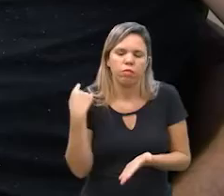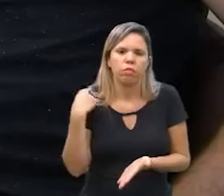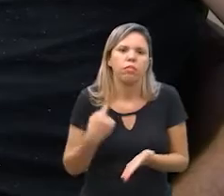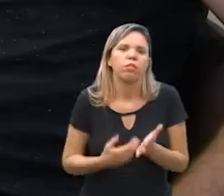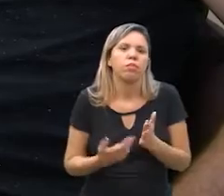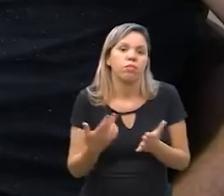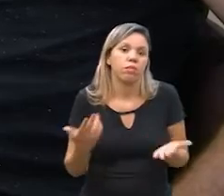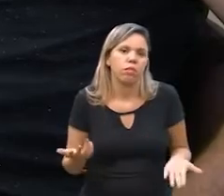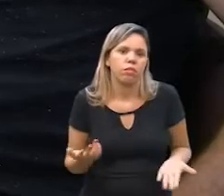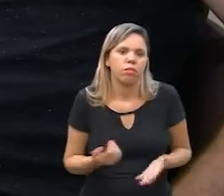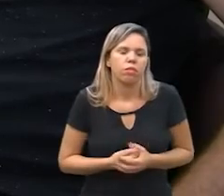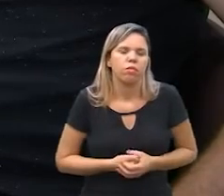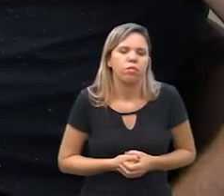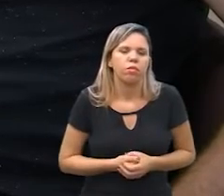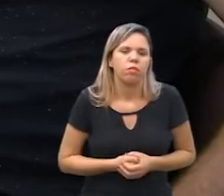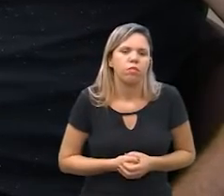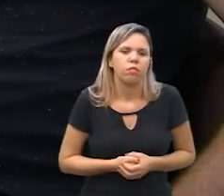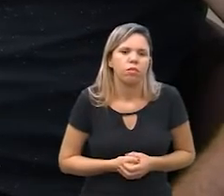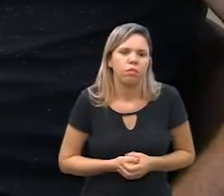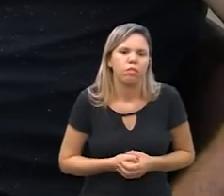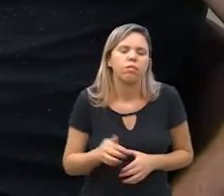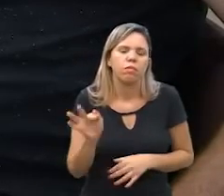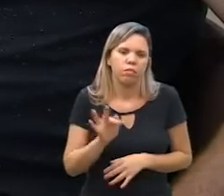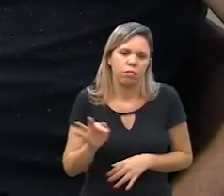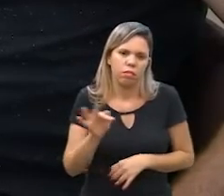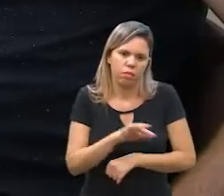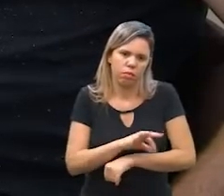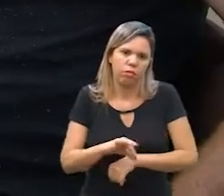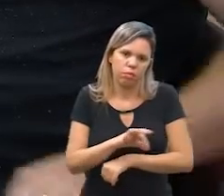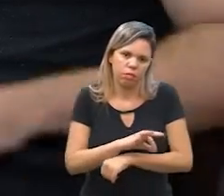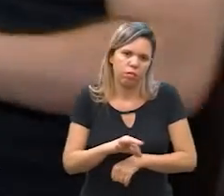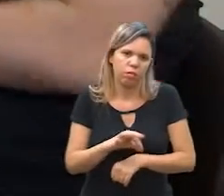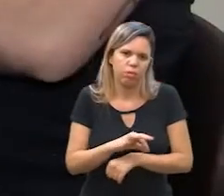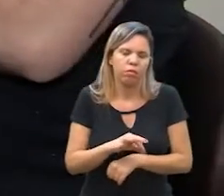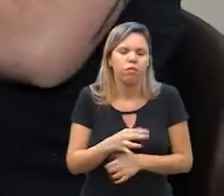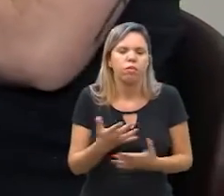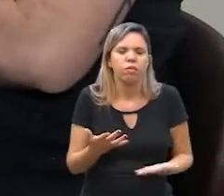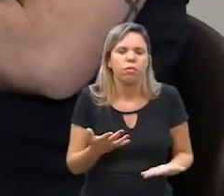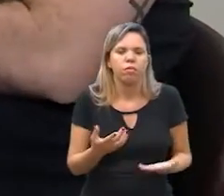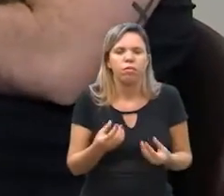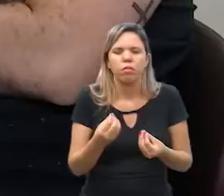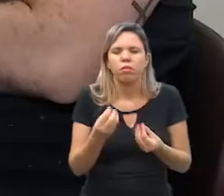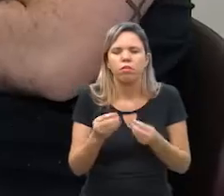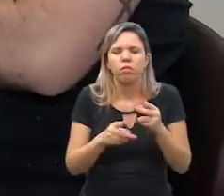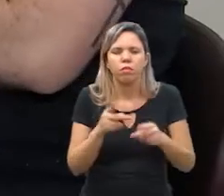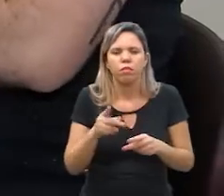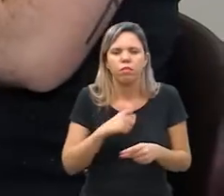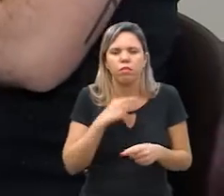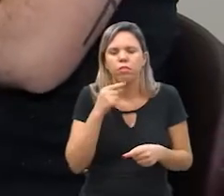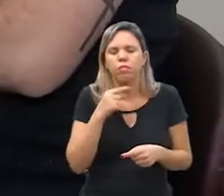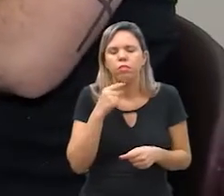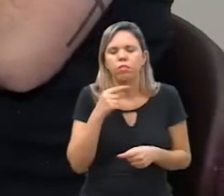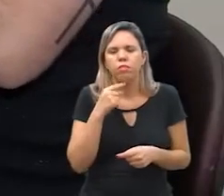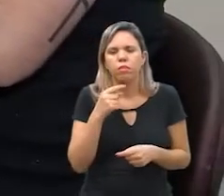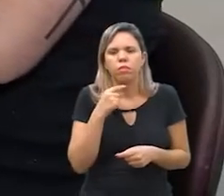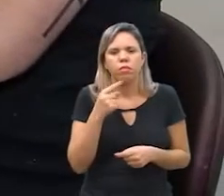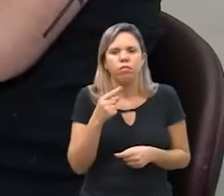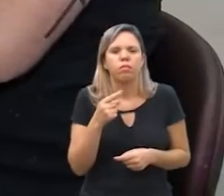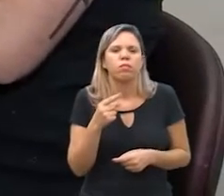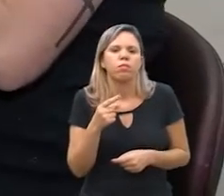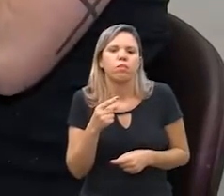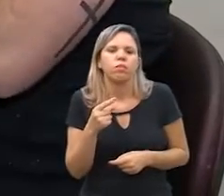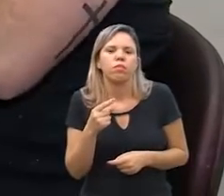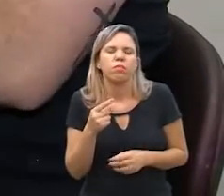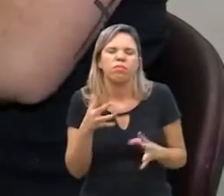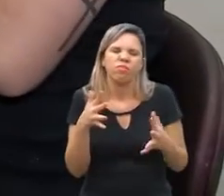mão, e aí prestei faculdade de arquitetura. Ô, Gustavo, tem muita gente que tem dúvida,